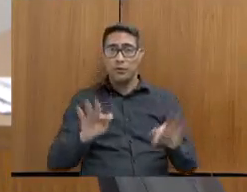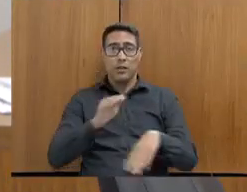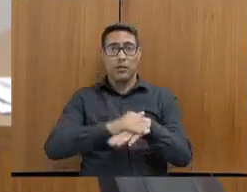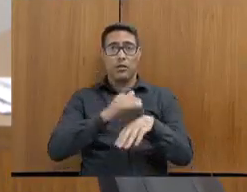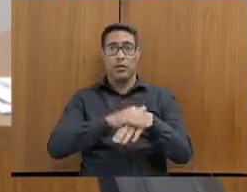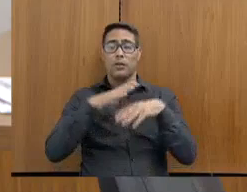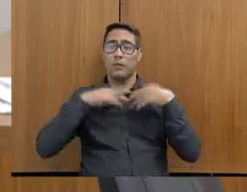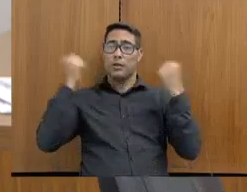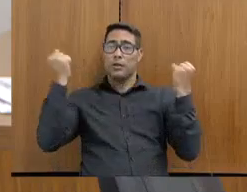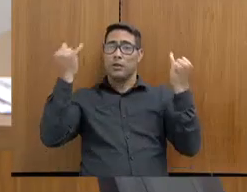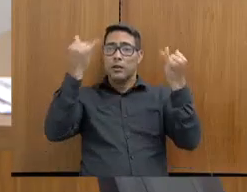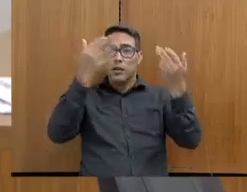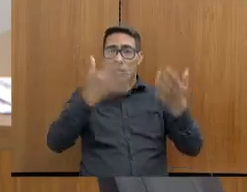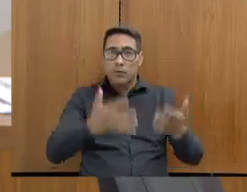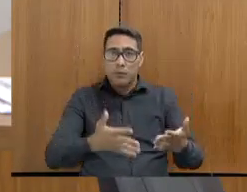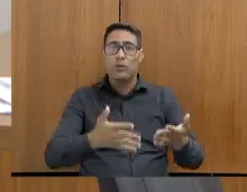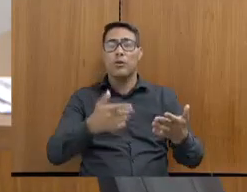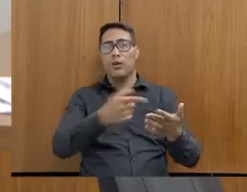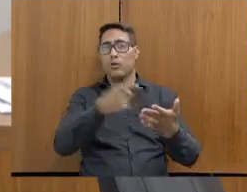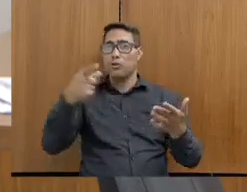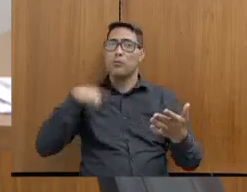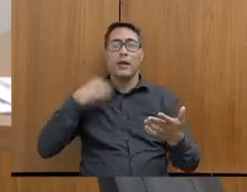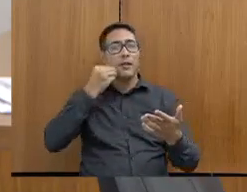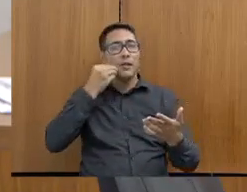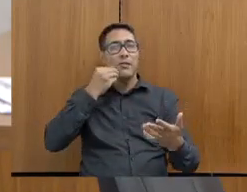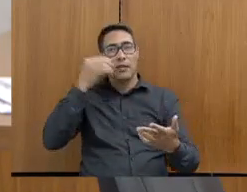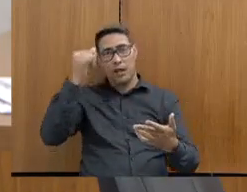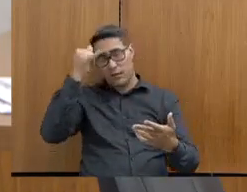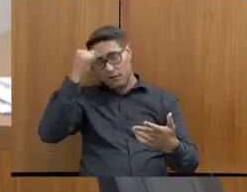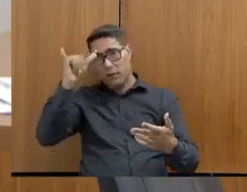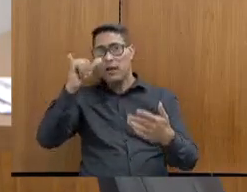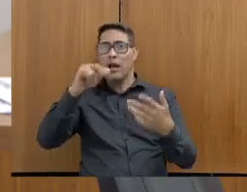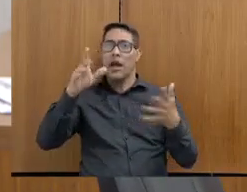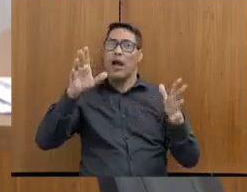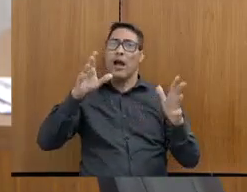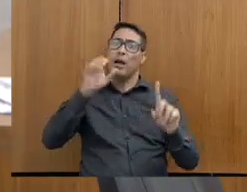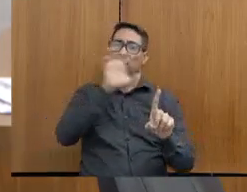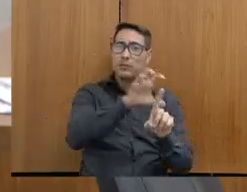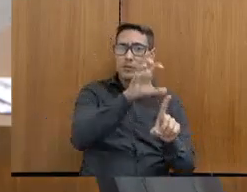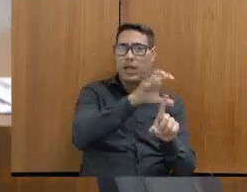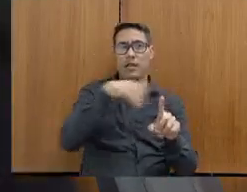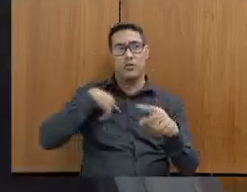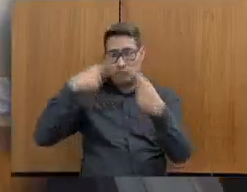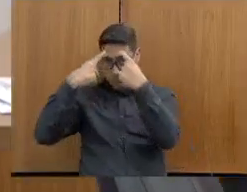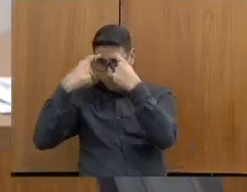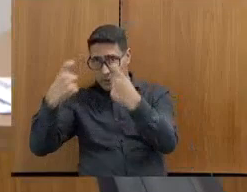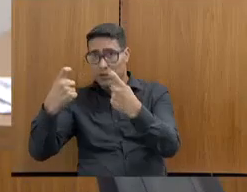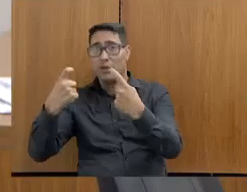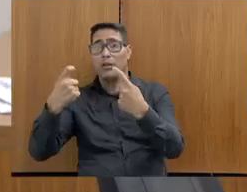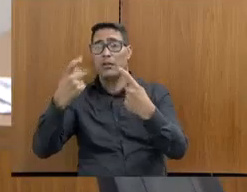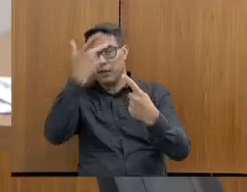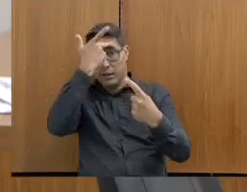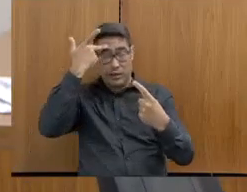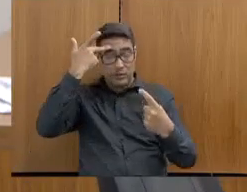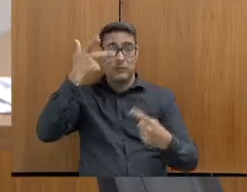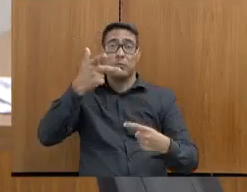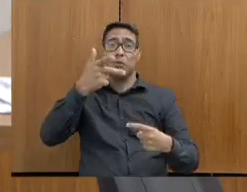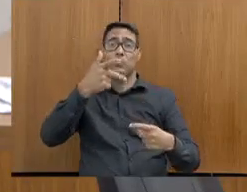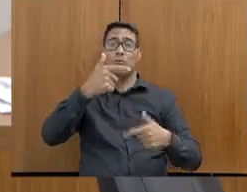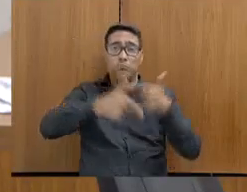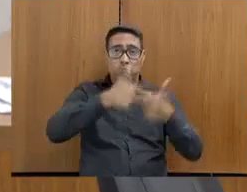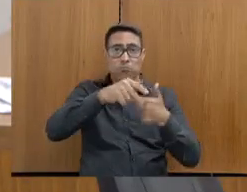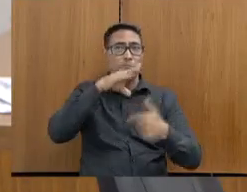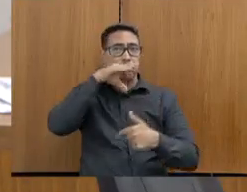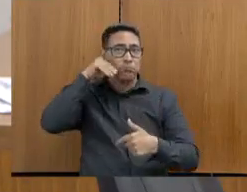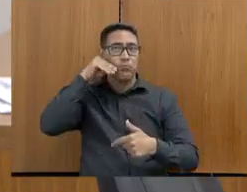as medidas para enfrentar o assédio enfrentar as violências é que o servidores da Segurança Pública vem